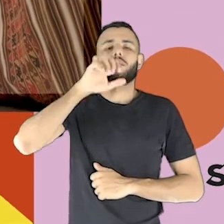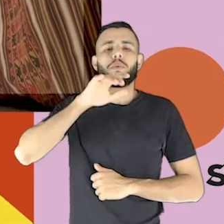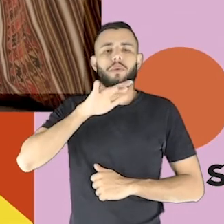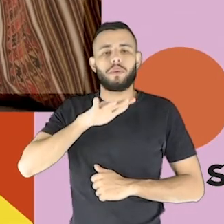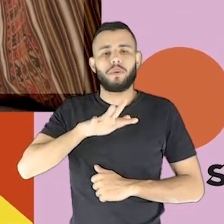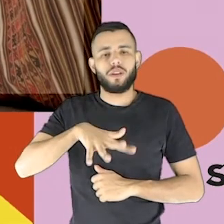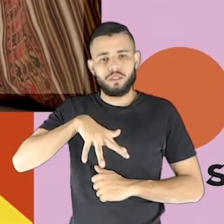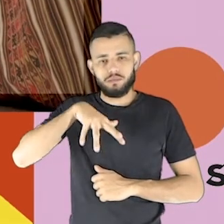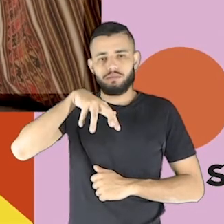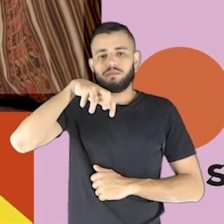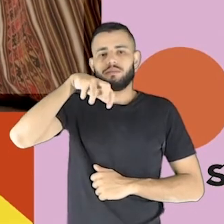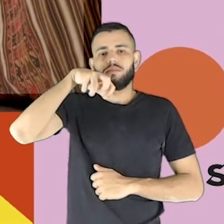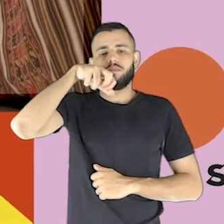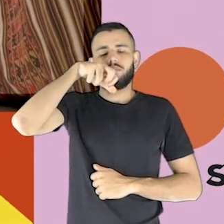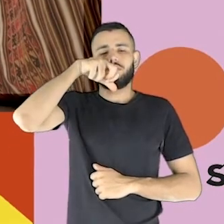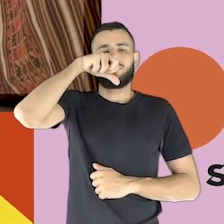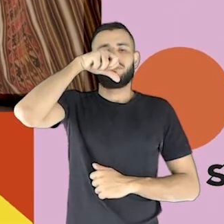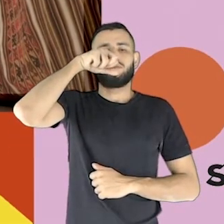Enche.